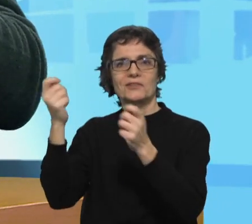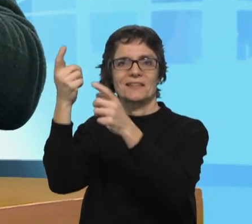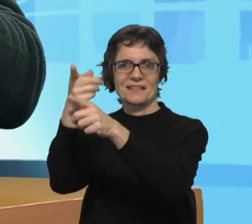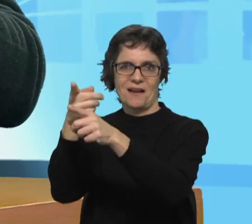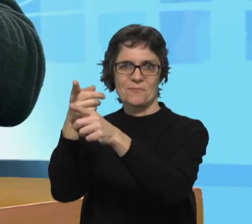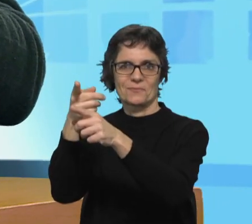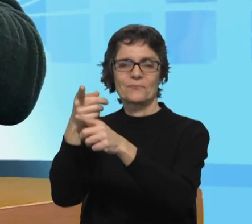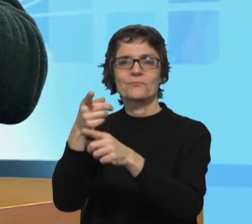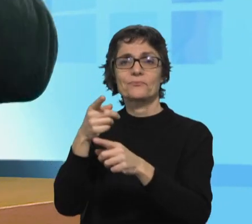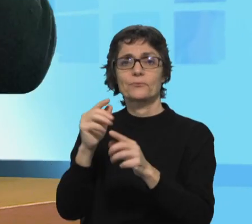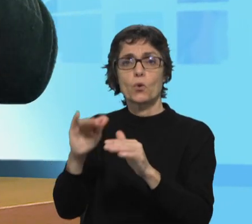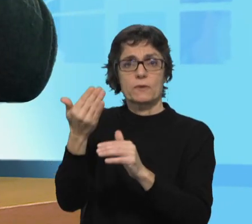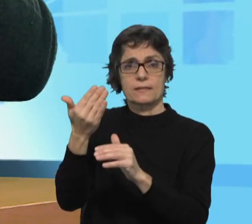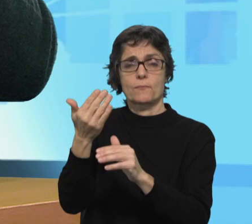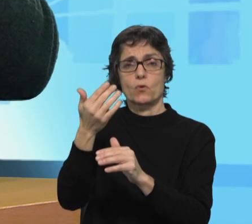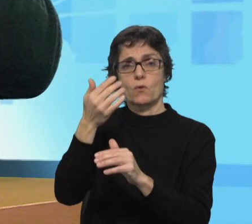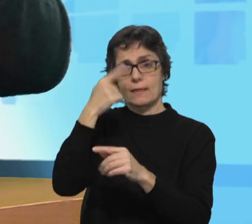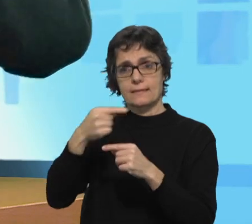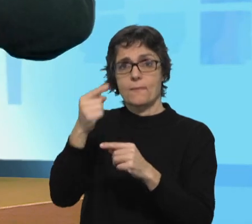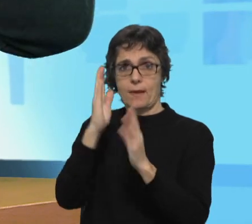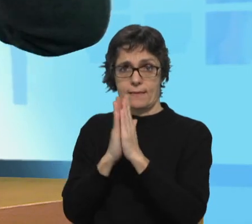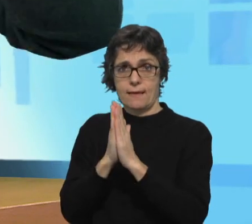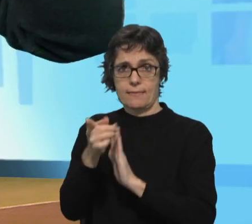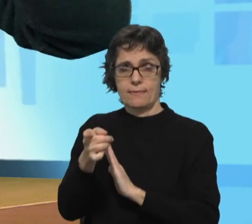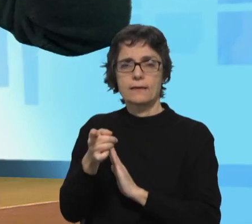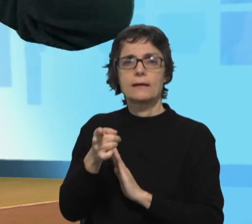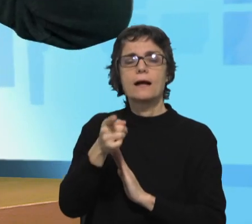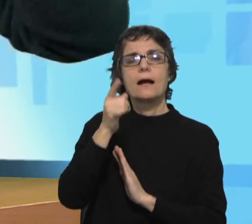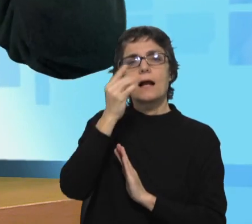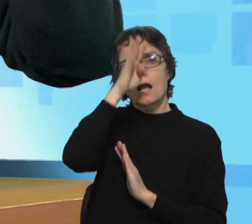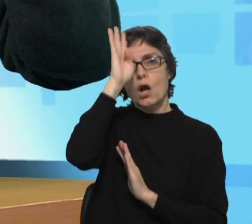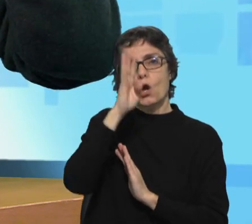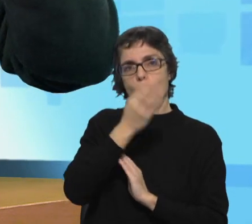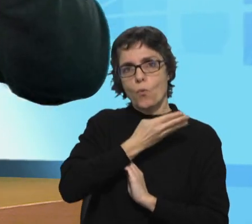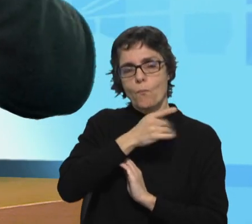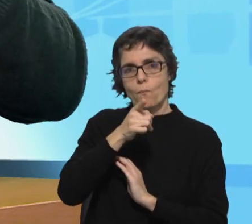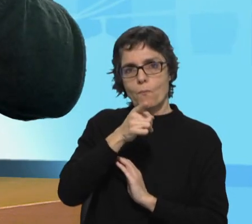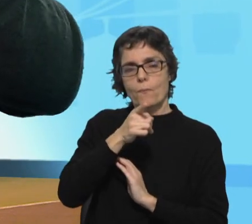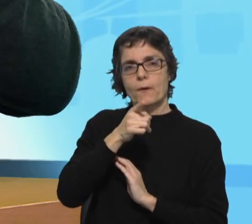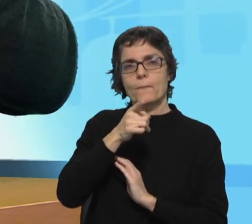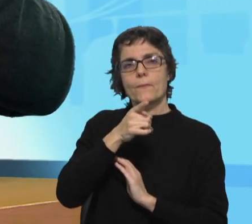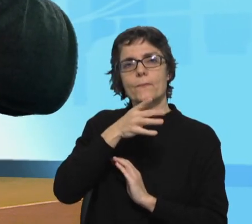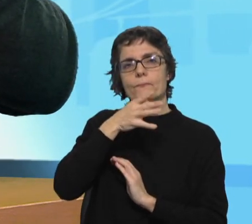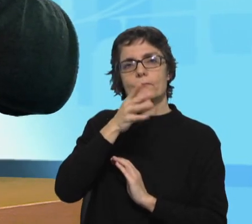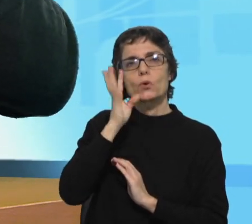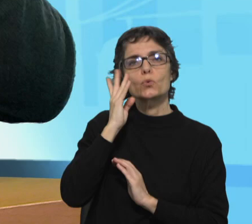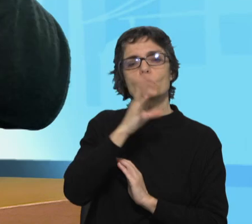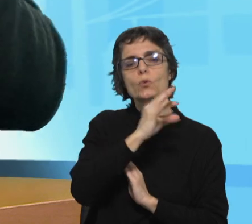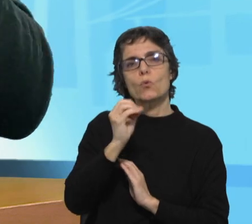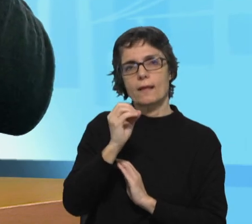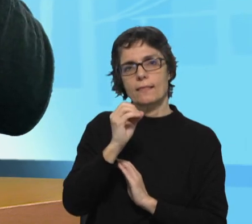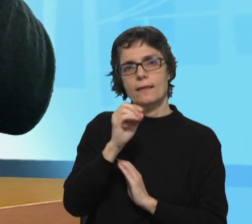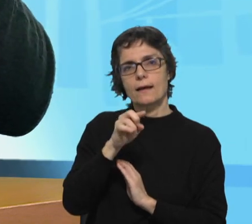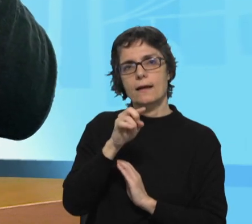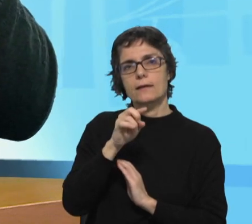Papa relaciona o número 40, que tem imensas simbólicas na Bíblia, com o deserto. E então há